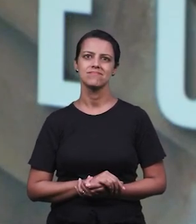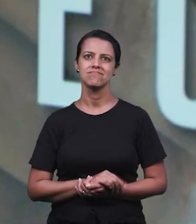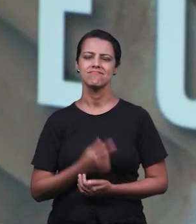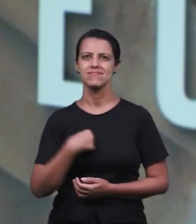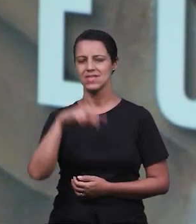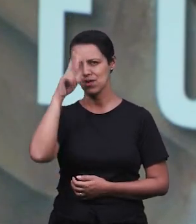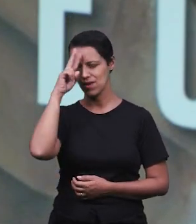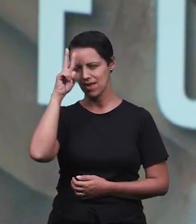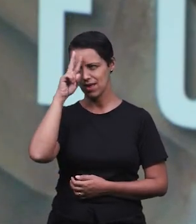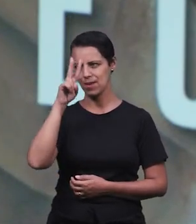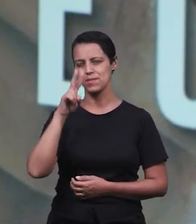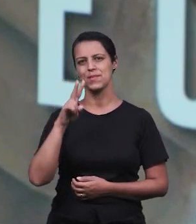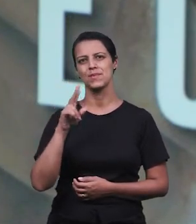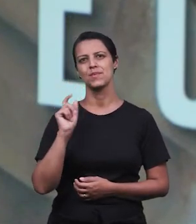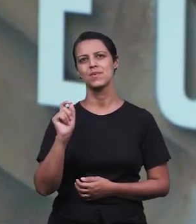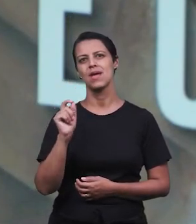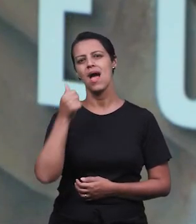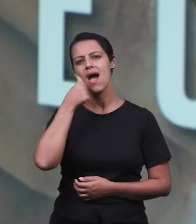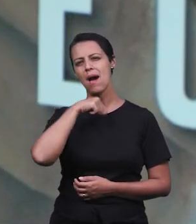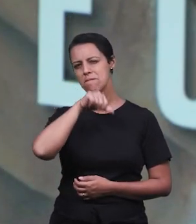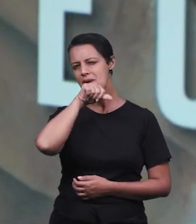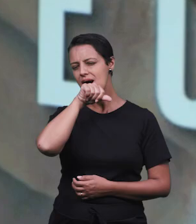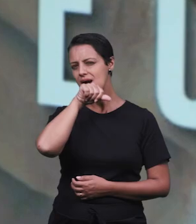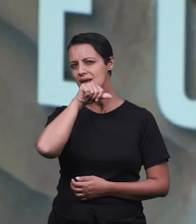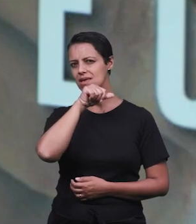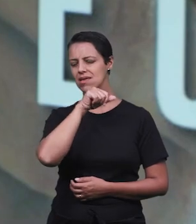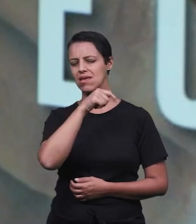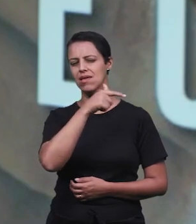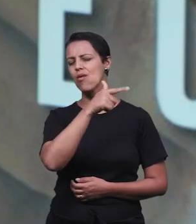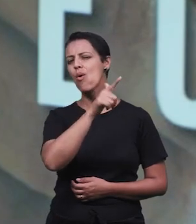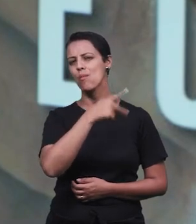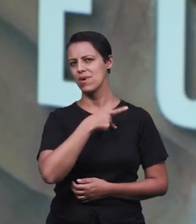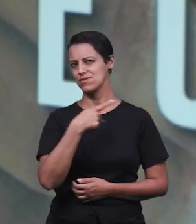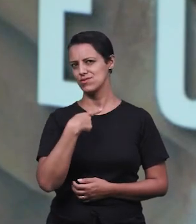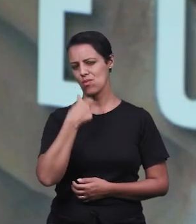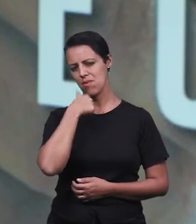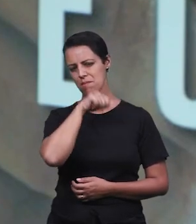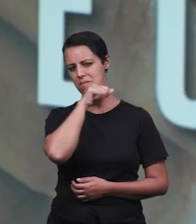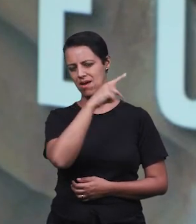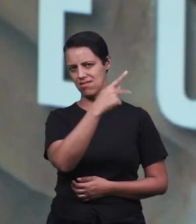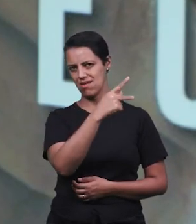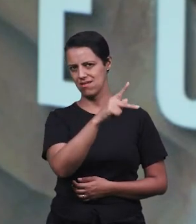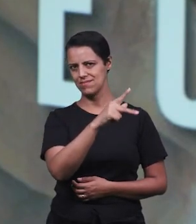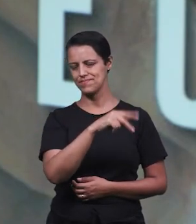pastor Adaíso, da mãe de um pastor, pastor Jairo.